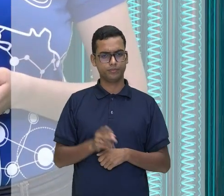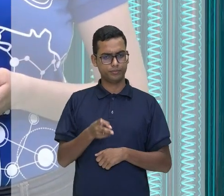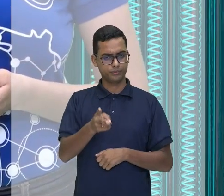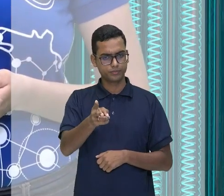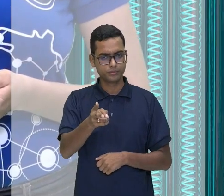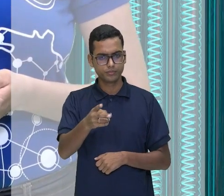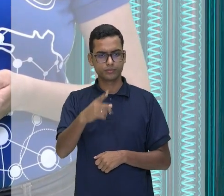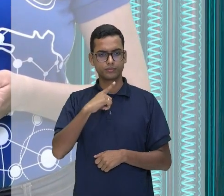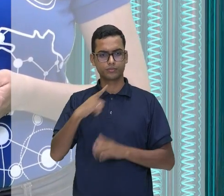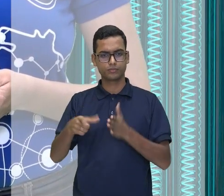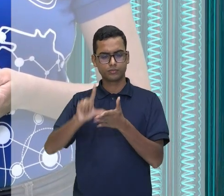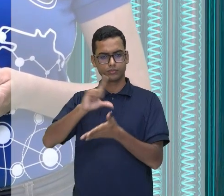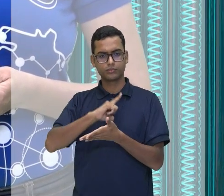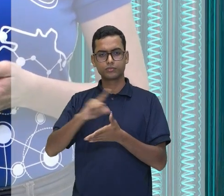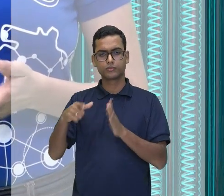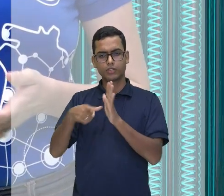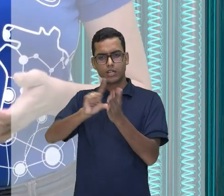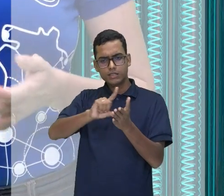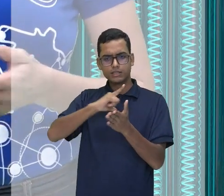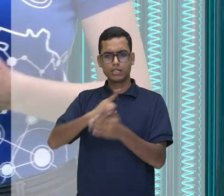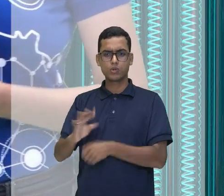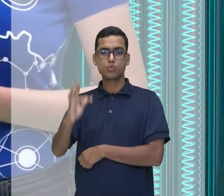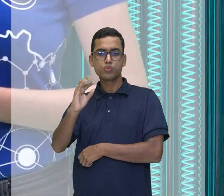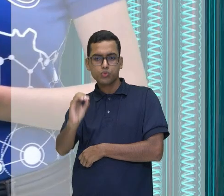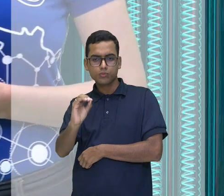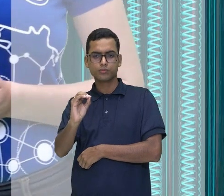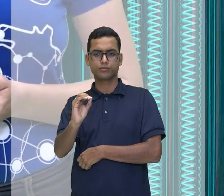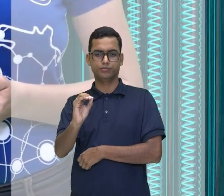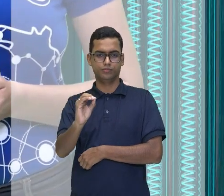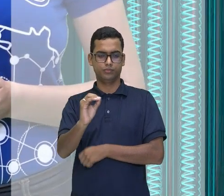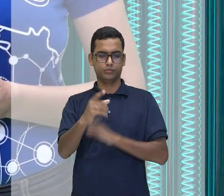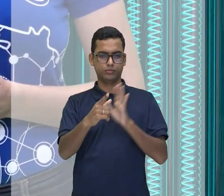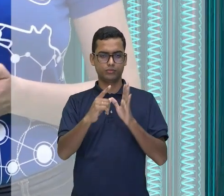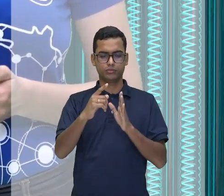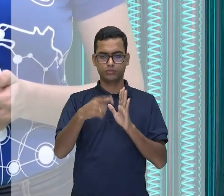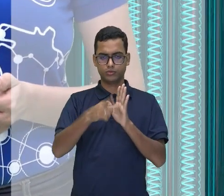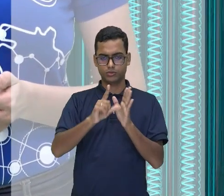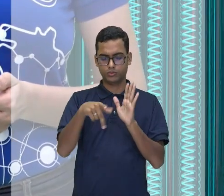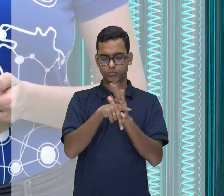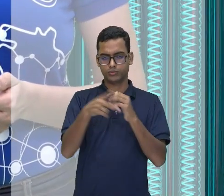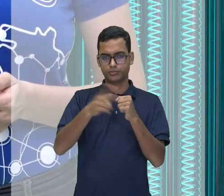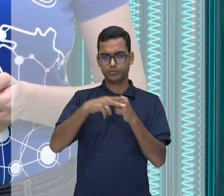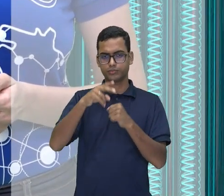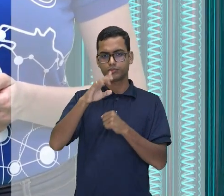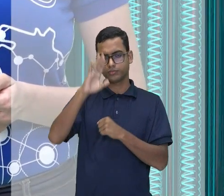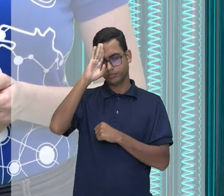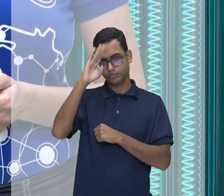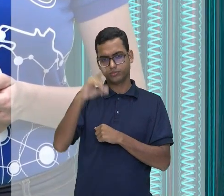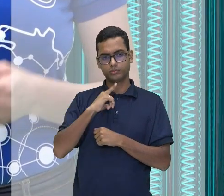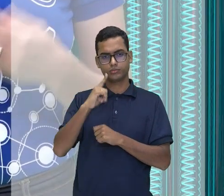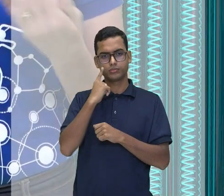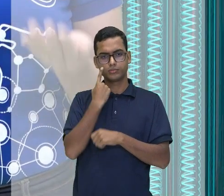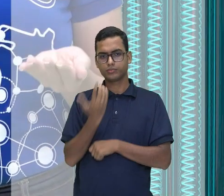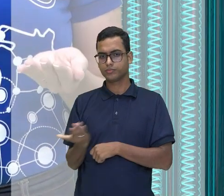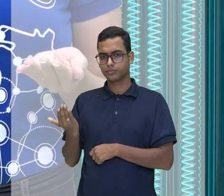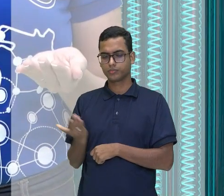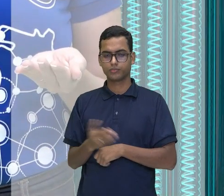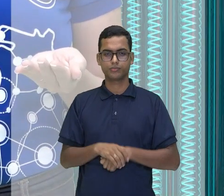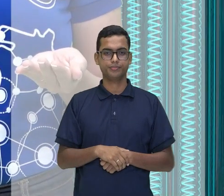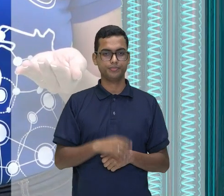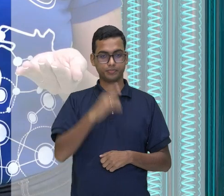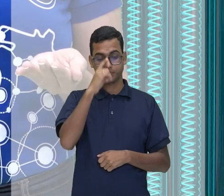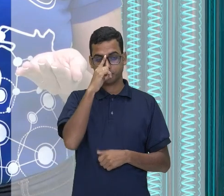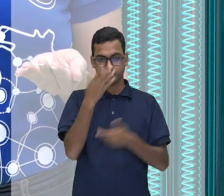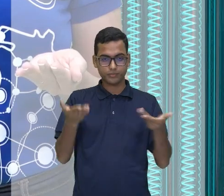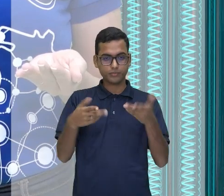verbo principal, right? Vamos ver mais um. Ainda estamos falando do singular, não é? Qual que eu vou